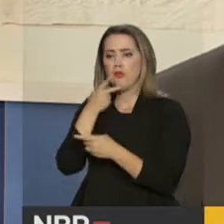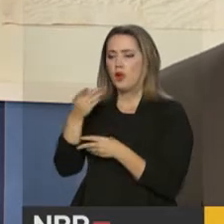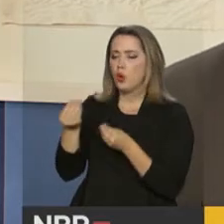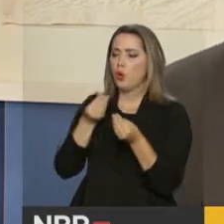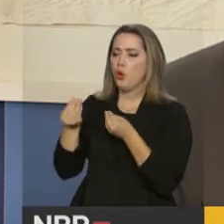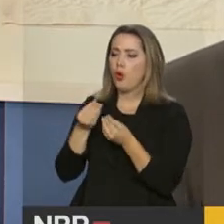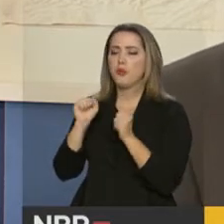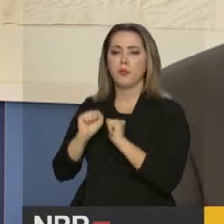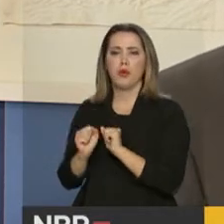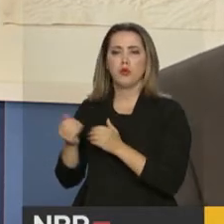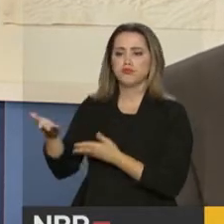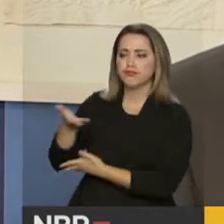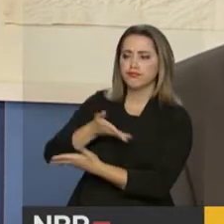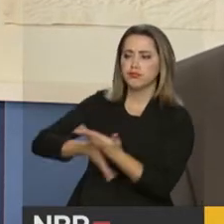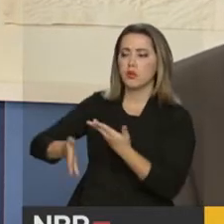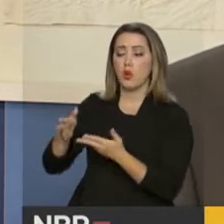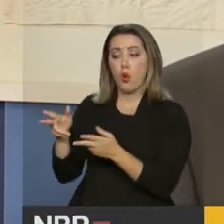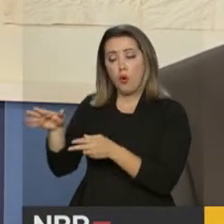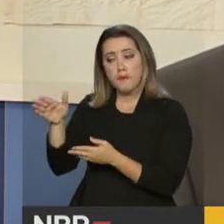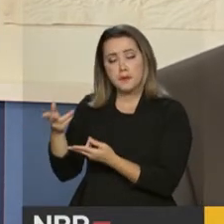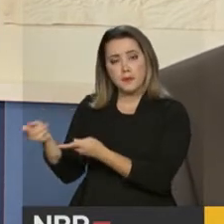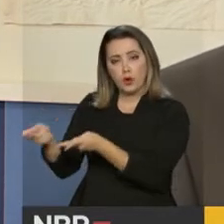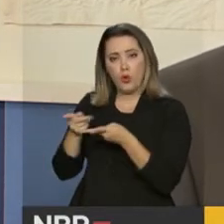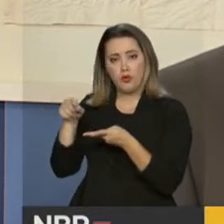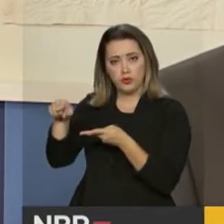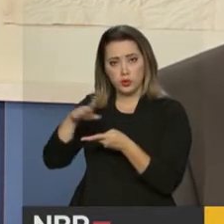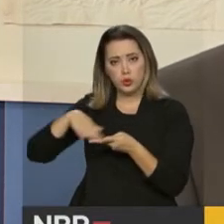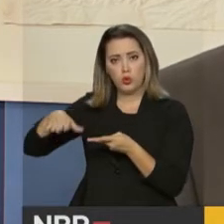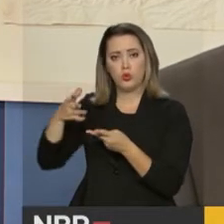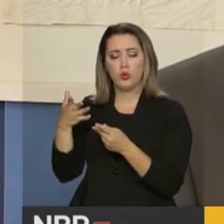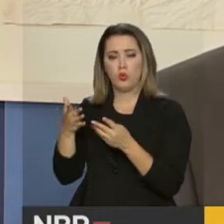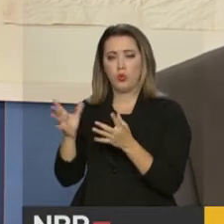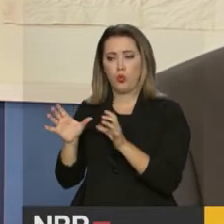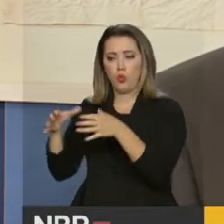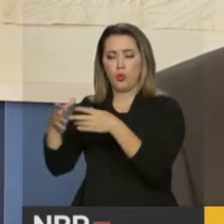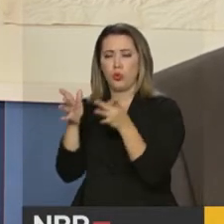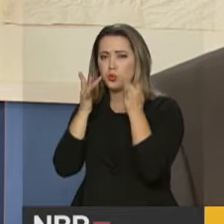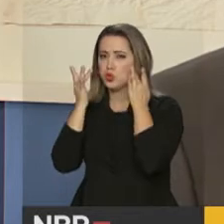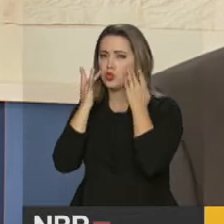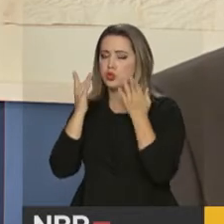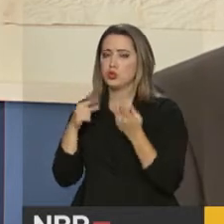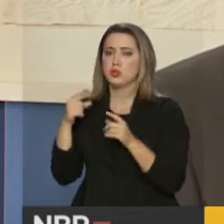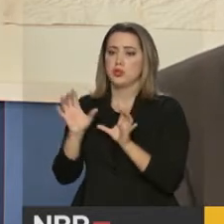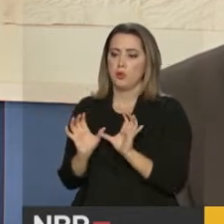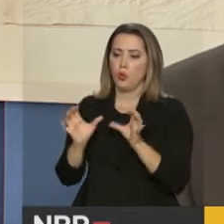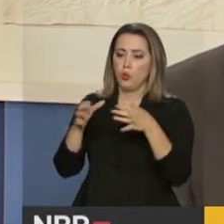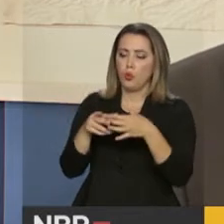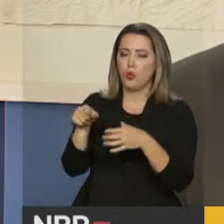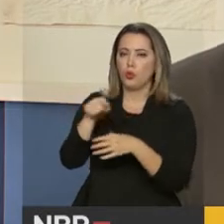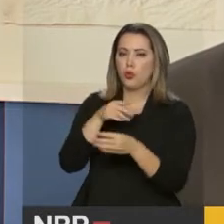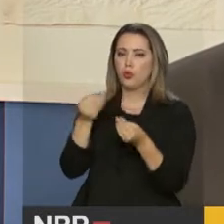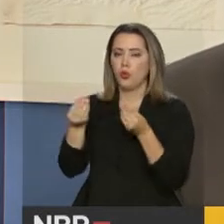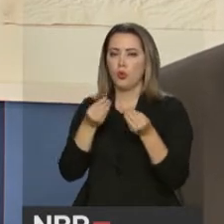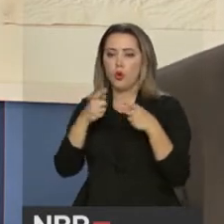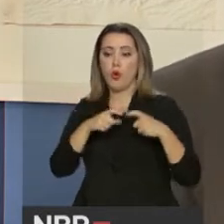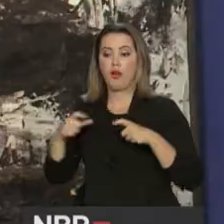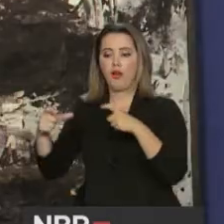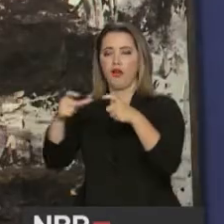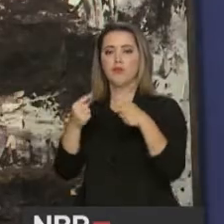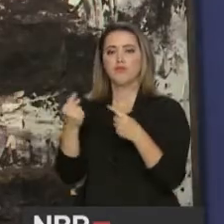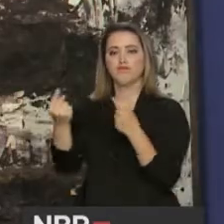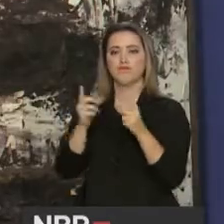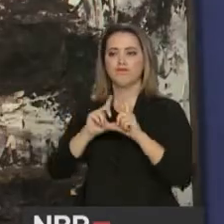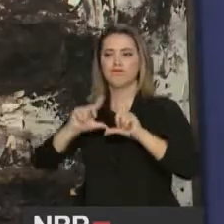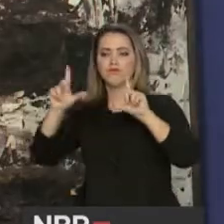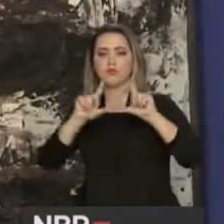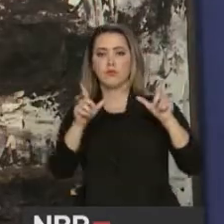seriam essas, os convidou e um pouco decidiu junto com a nossa equipe onde é que cada obra entraria.